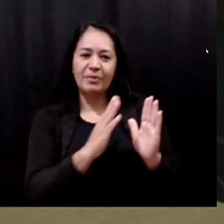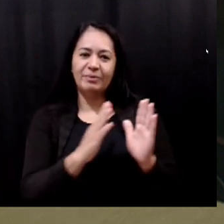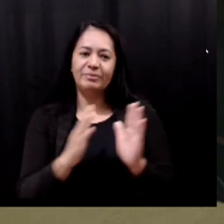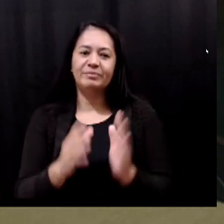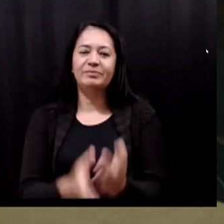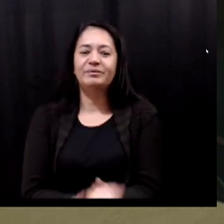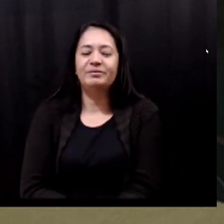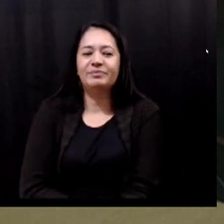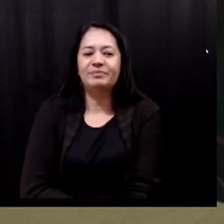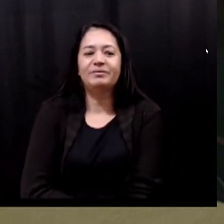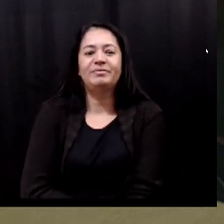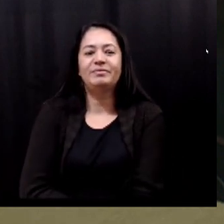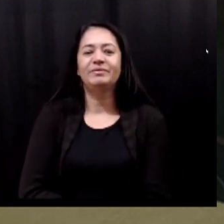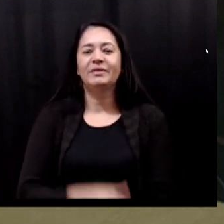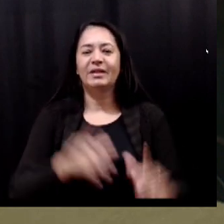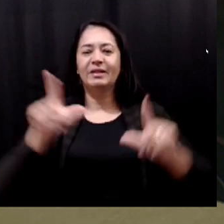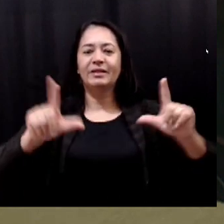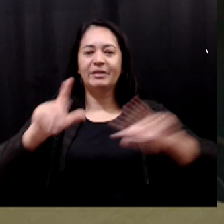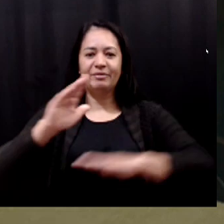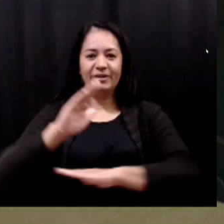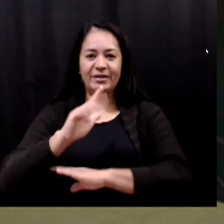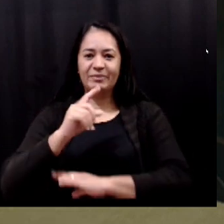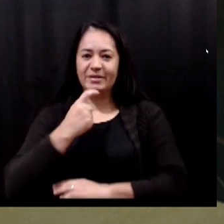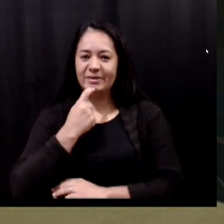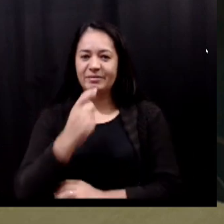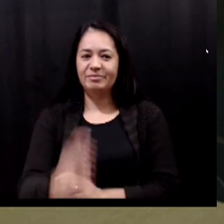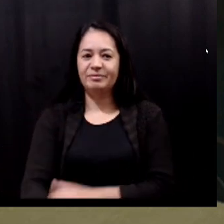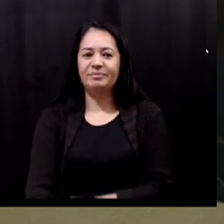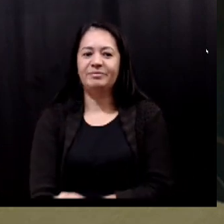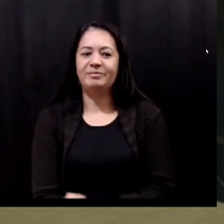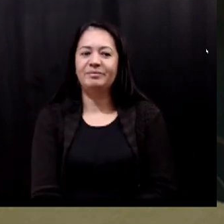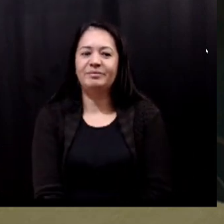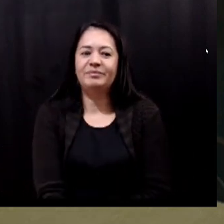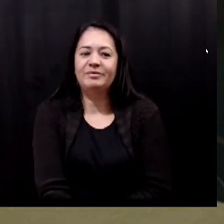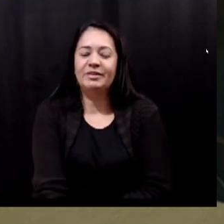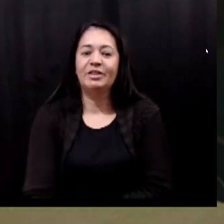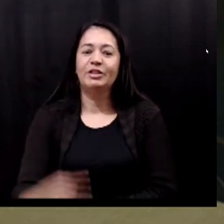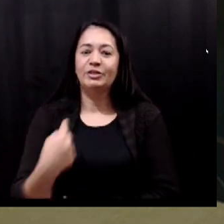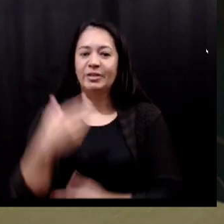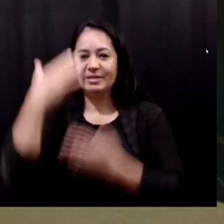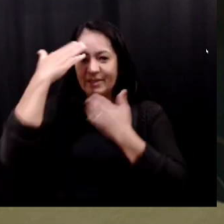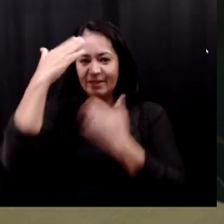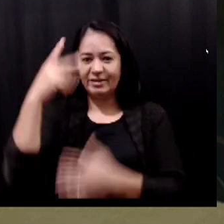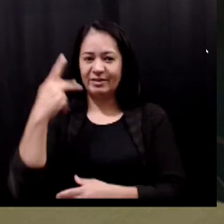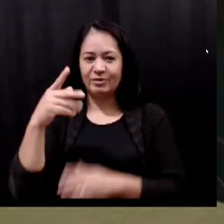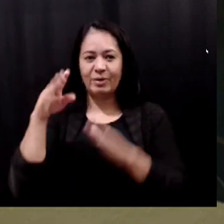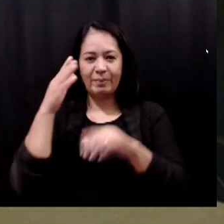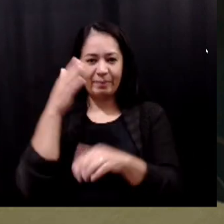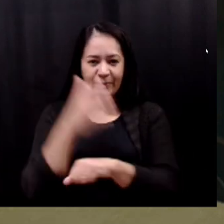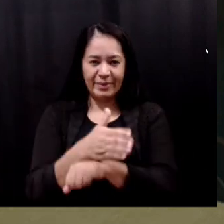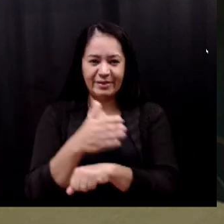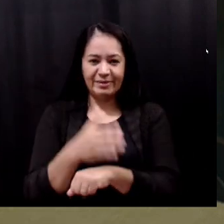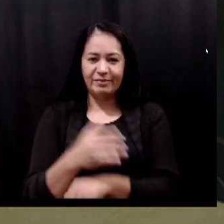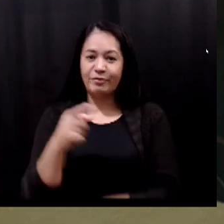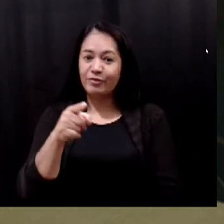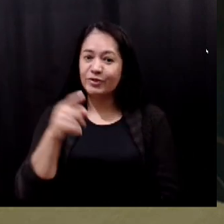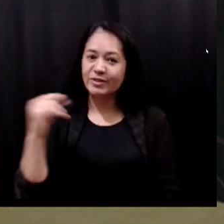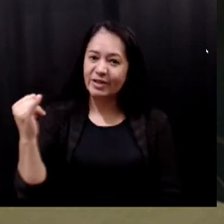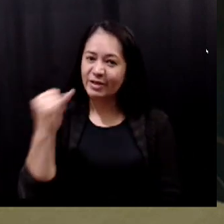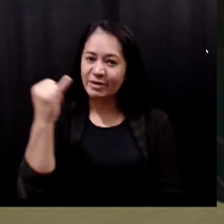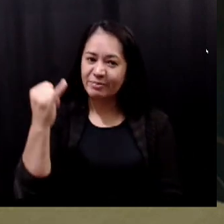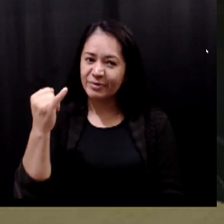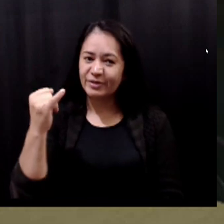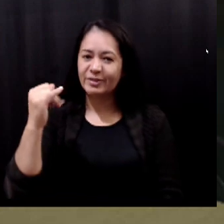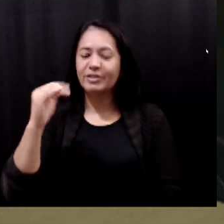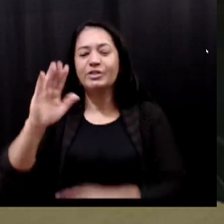programação da TV Câmara Campinas, então a gente já agradece muito a sua participação, tá bom? Você é muito importante e ajuda a gente a completar a missão.